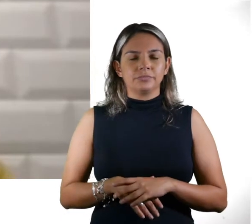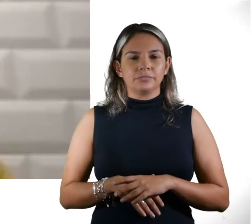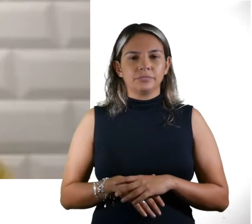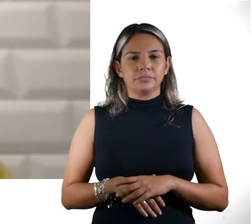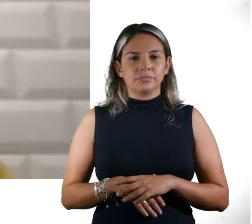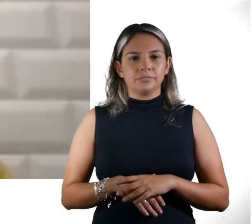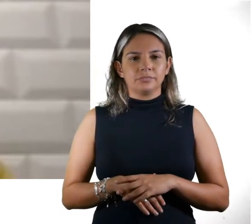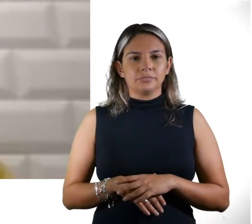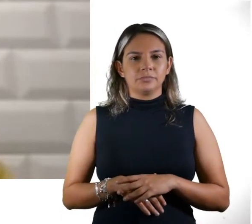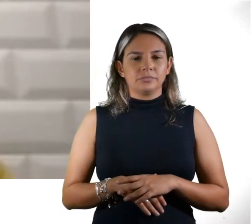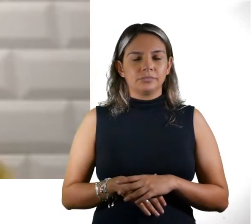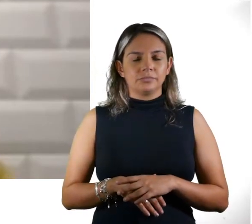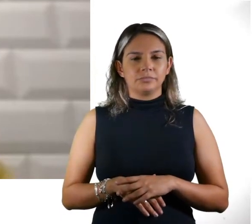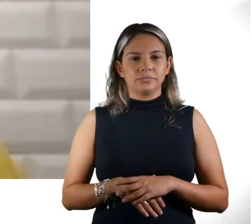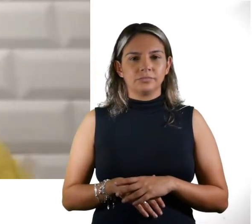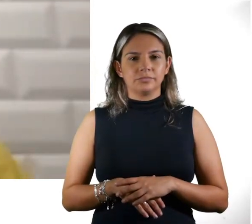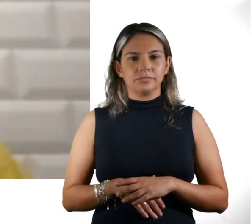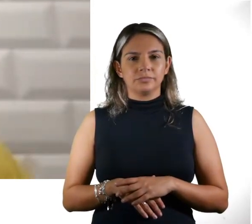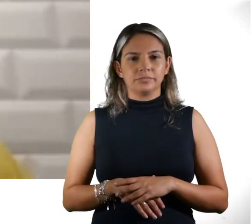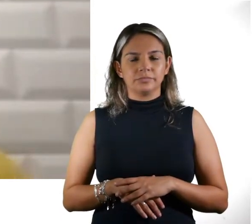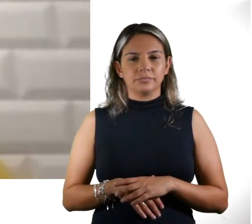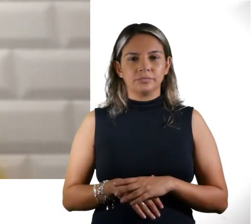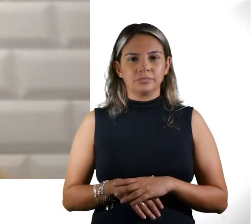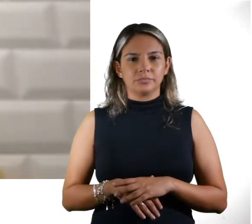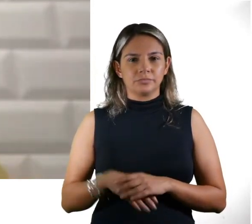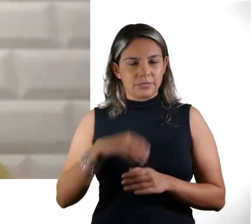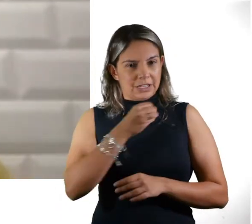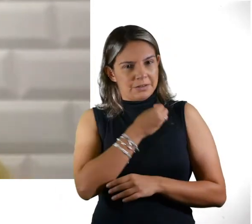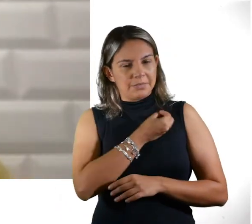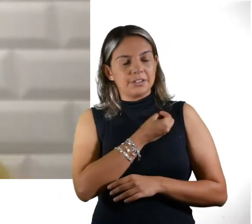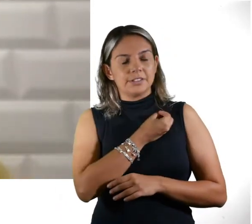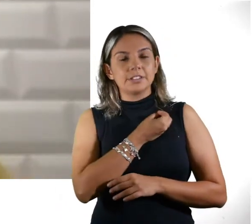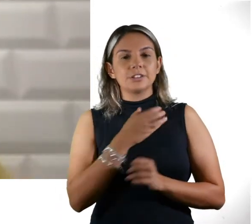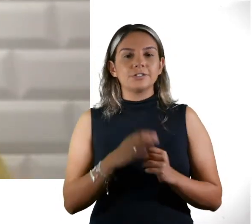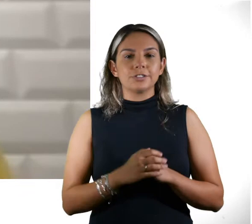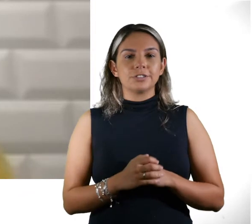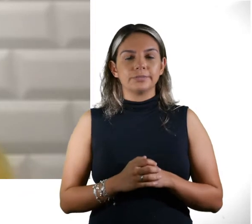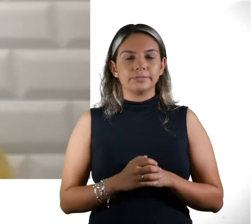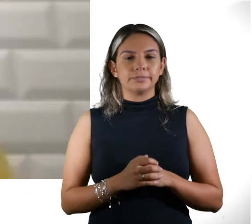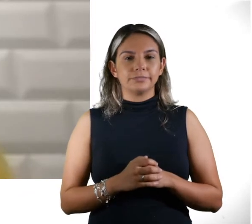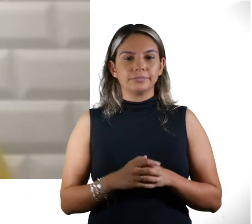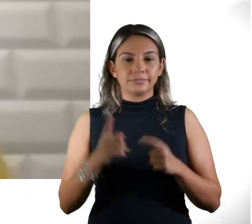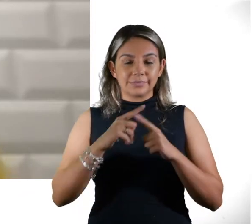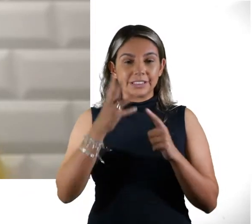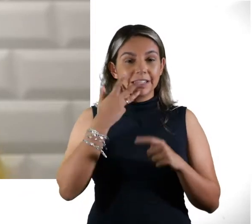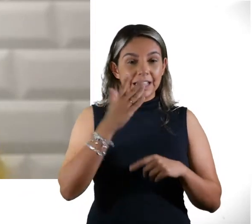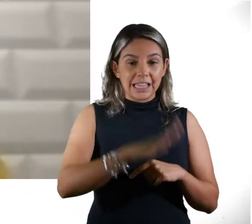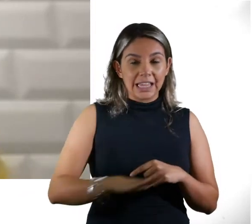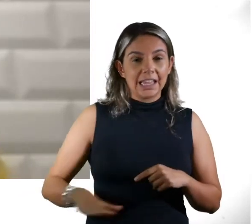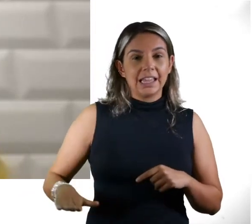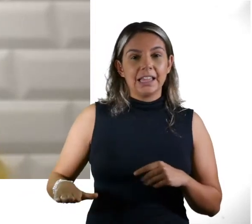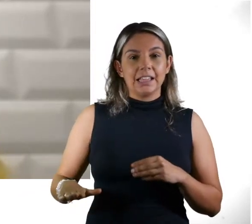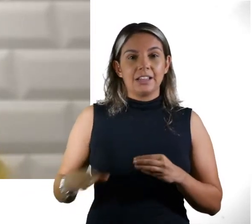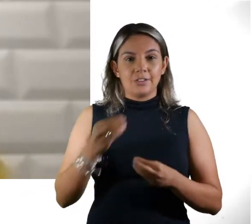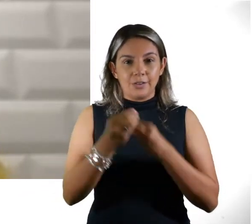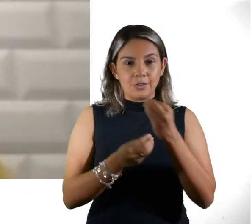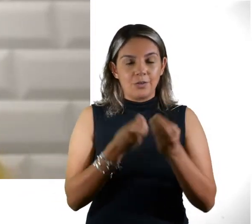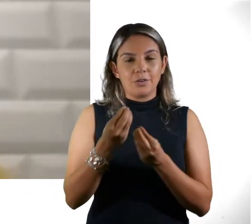é? Nos prendem ao presente, no fundo, não é? Mas com as crianças pequenas, como a